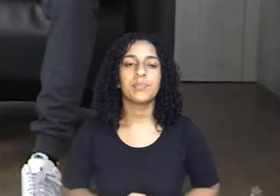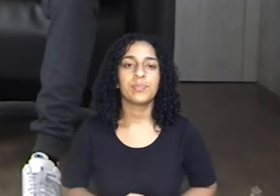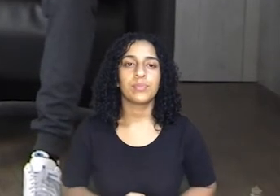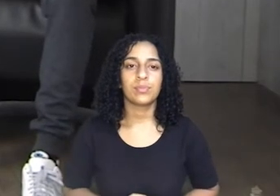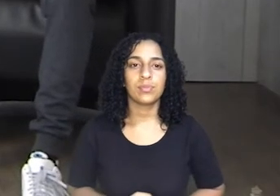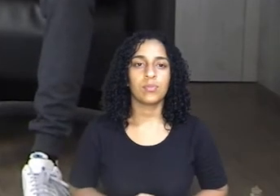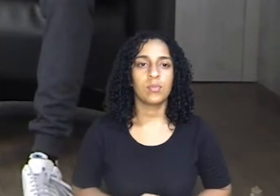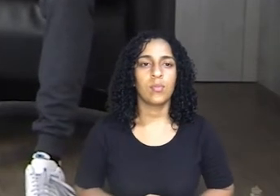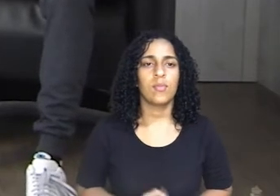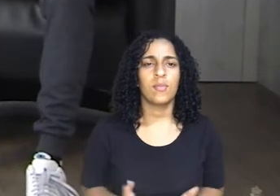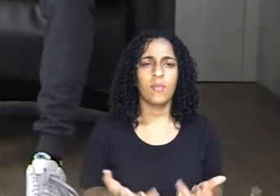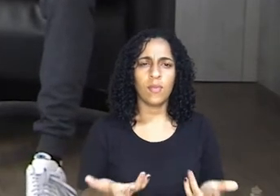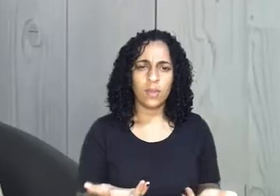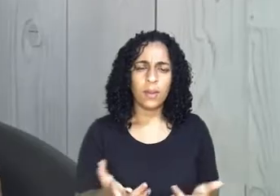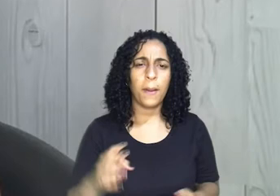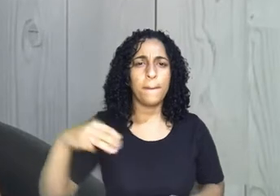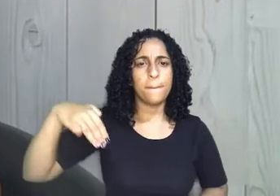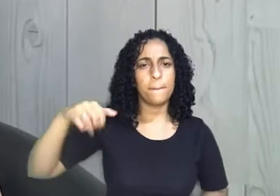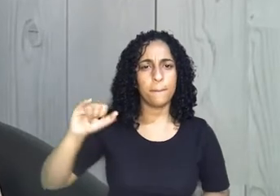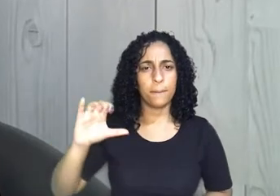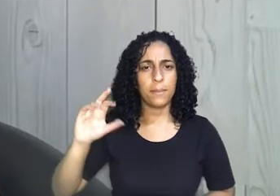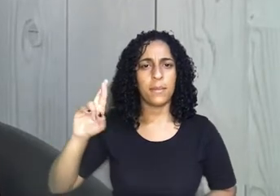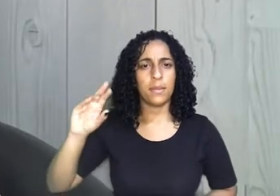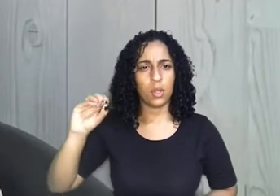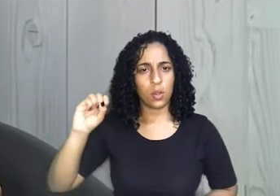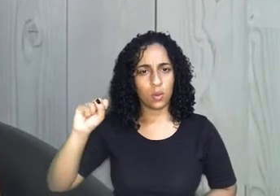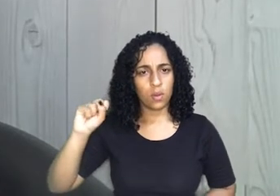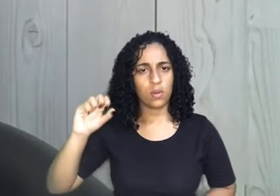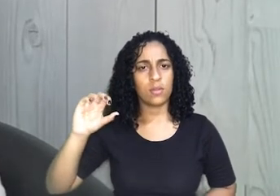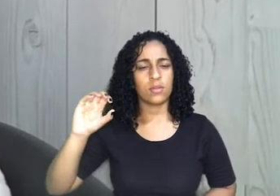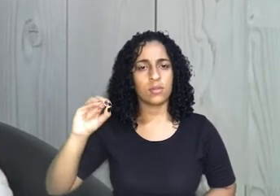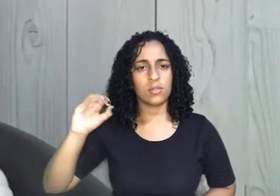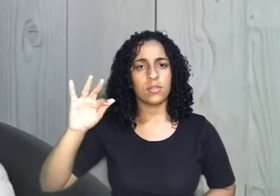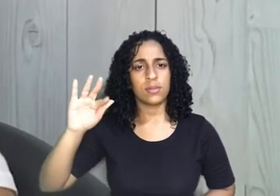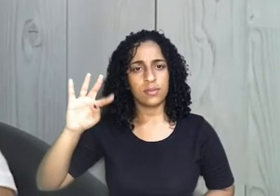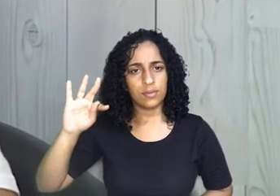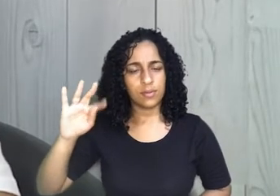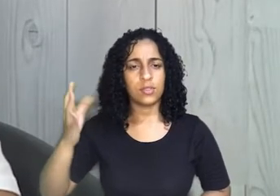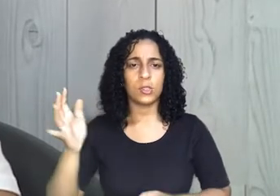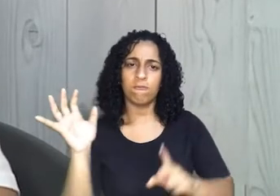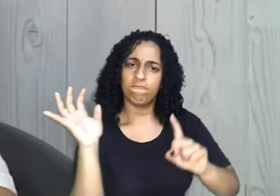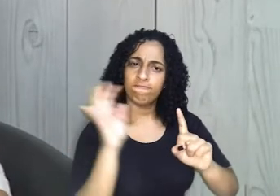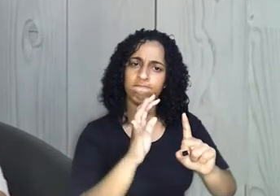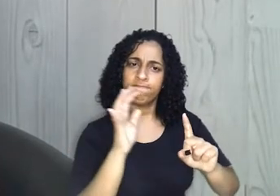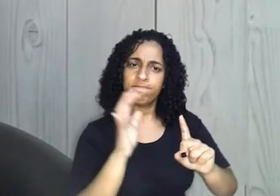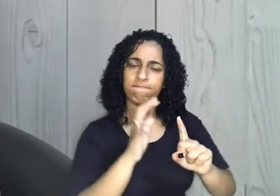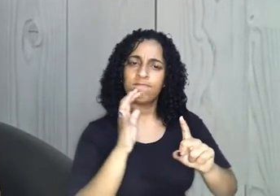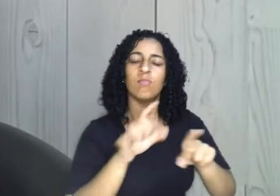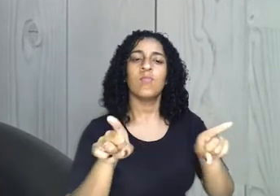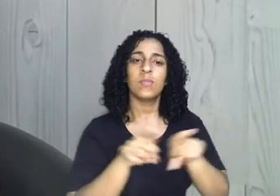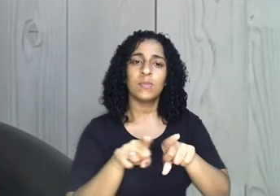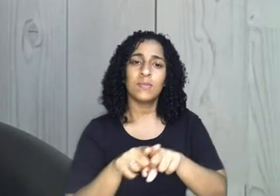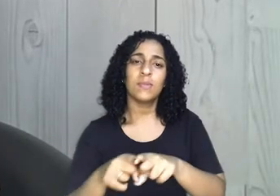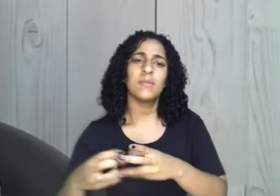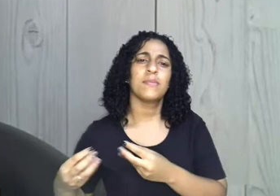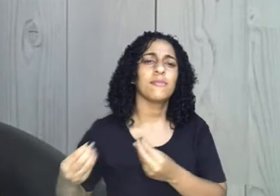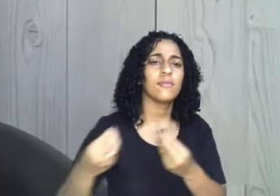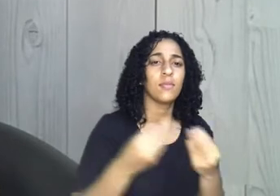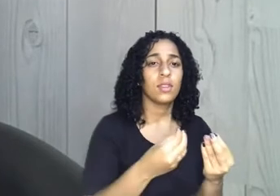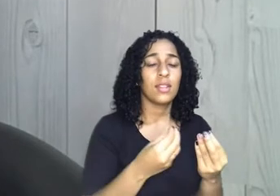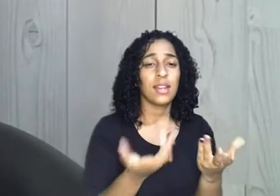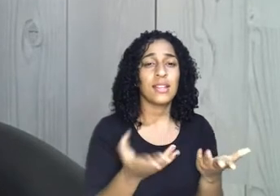impacto da da vinda da Microsoft da Google ele traz também uma